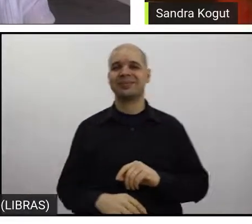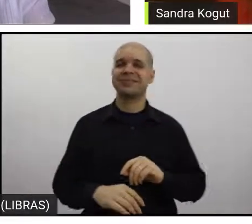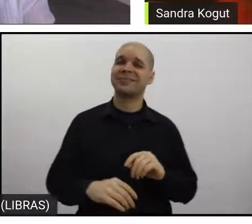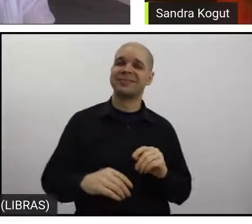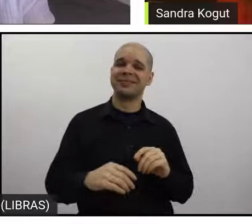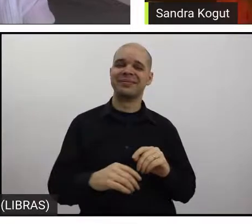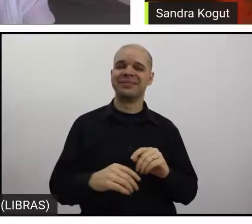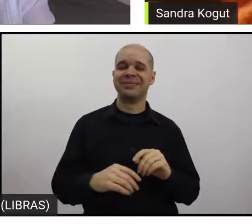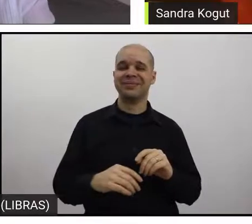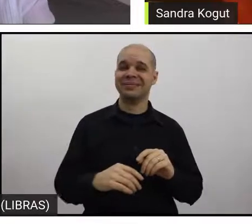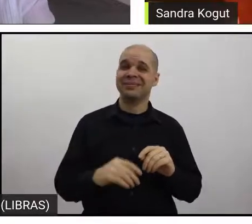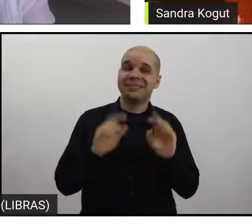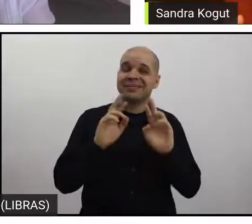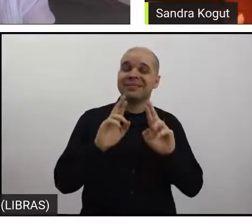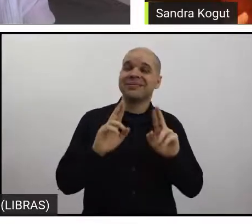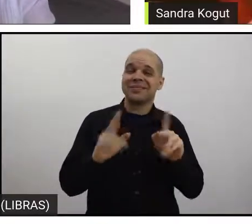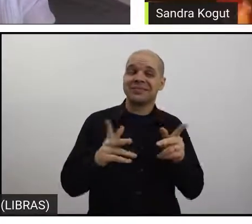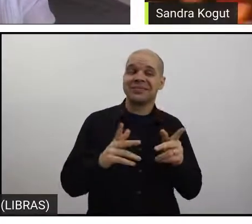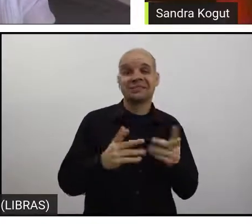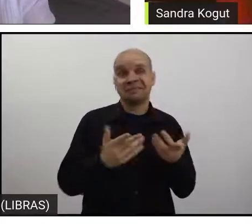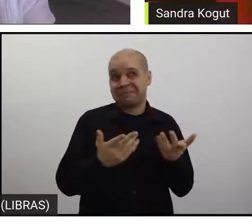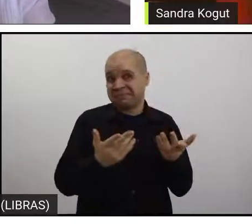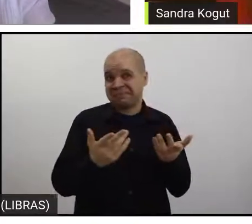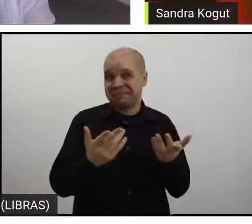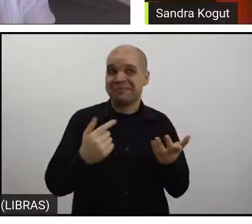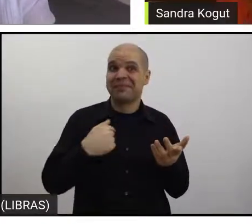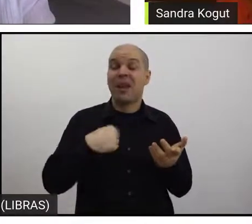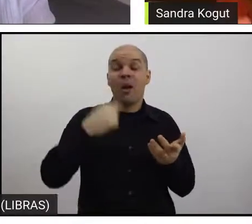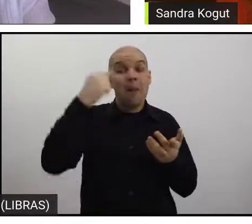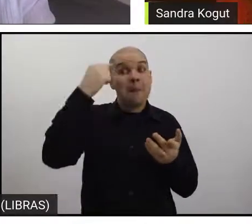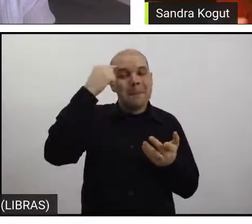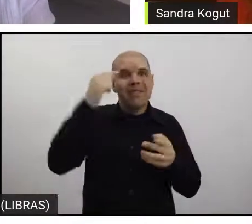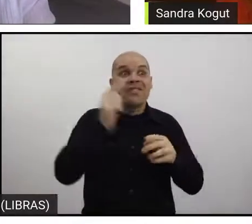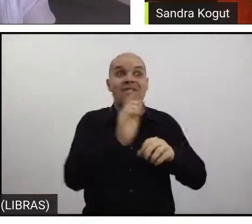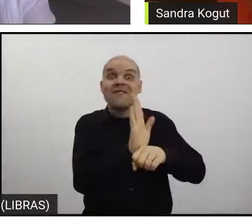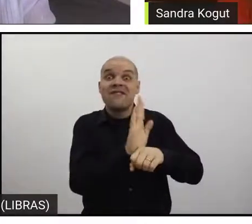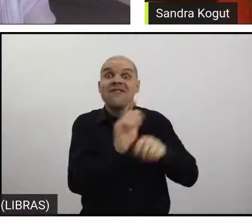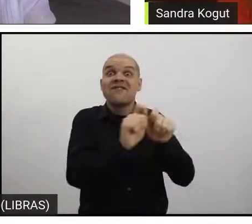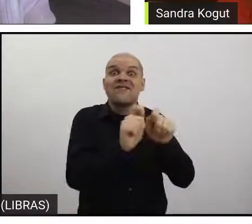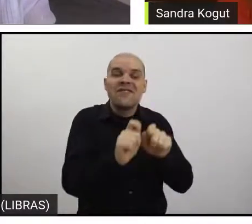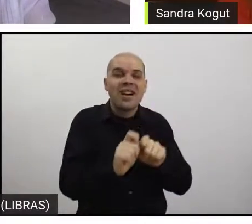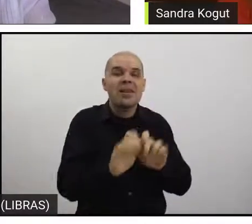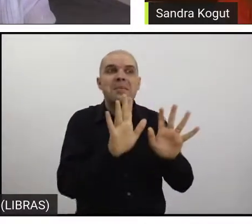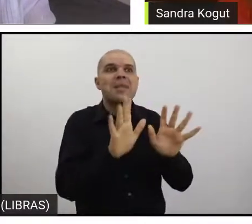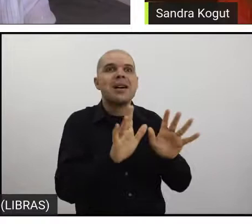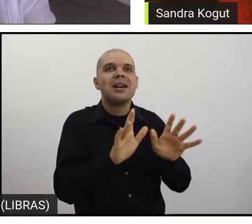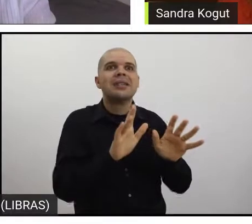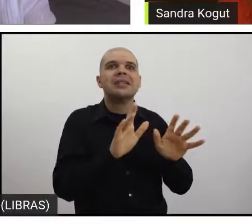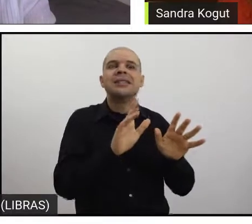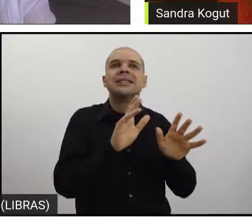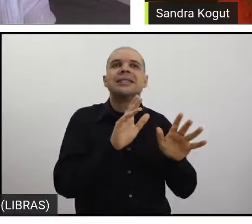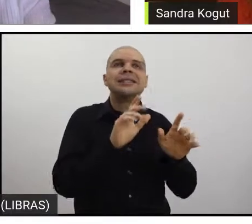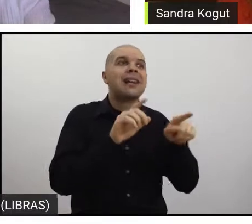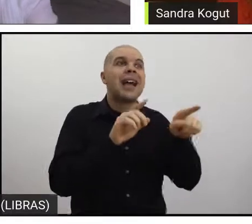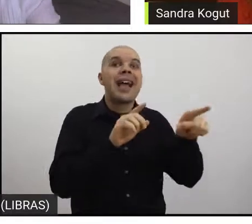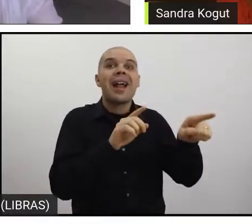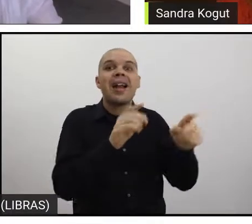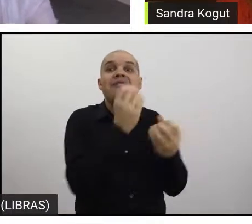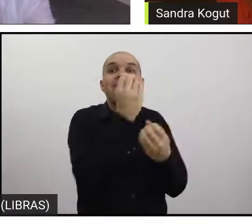sempre me perguntando isso. Eu estou sempre me perguntando quem está olhando para quem? Quem tem direito de filmar quem?